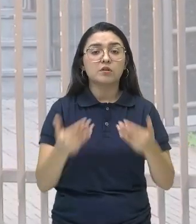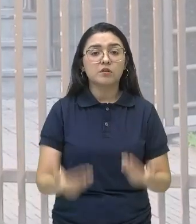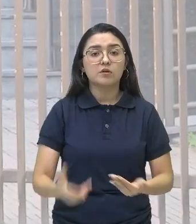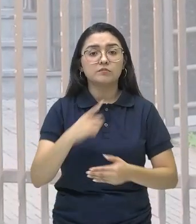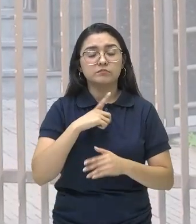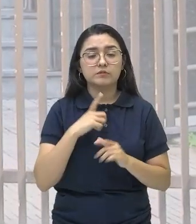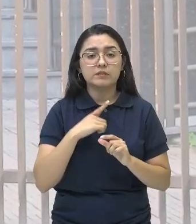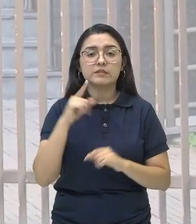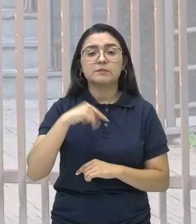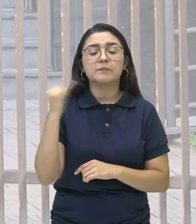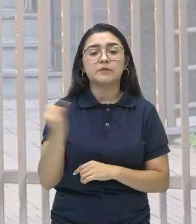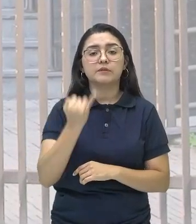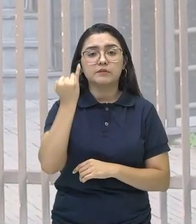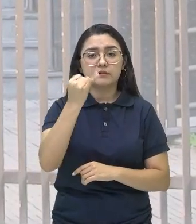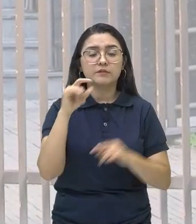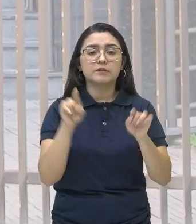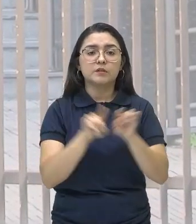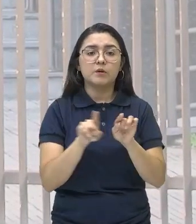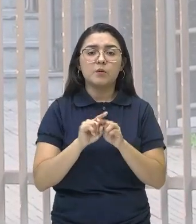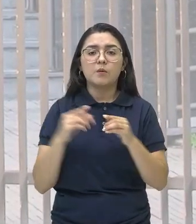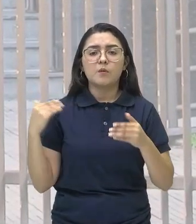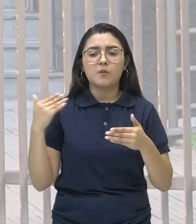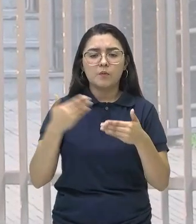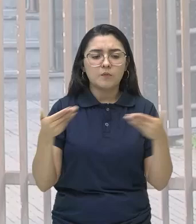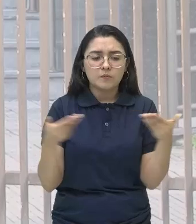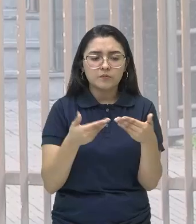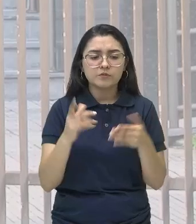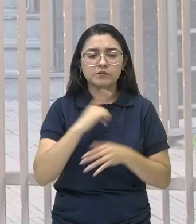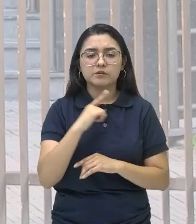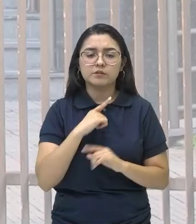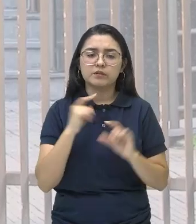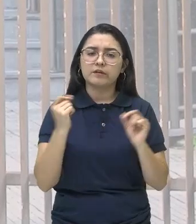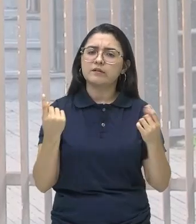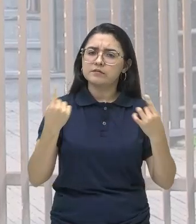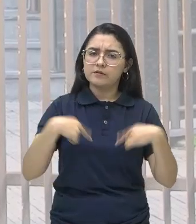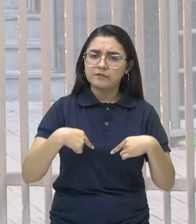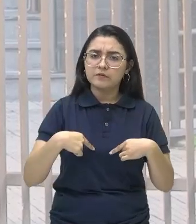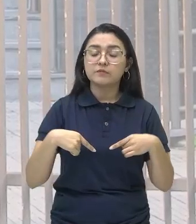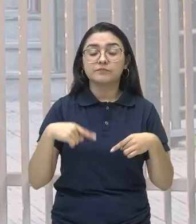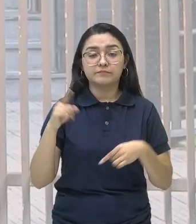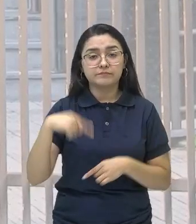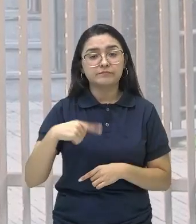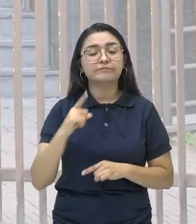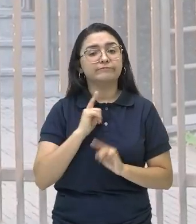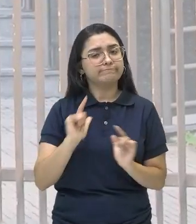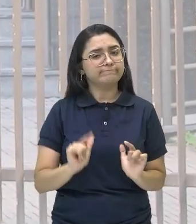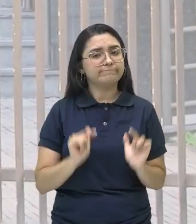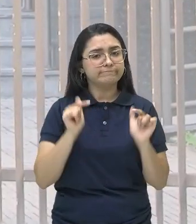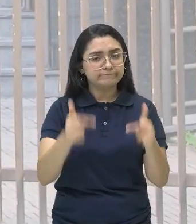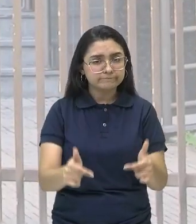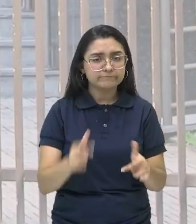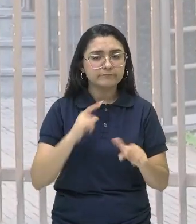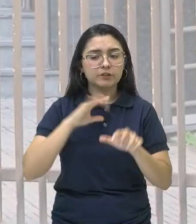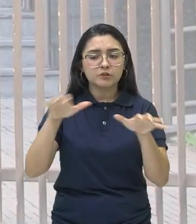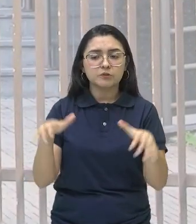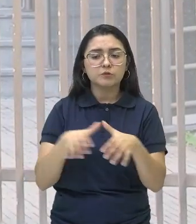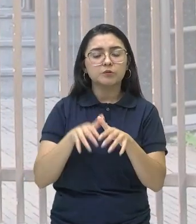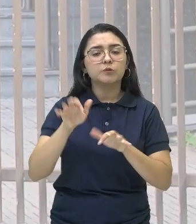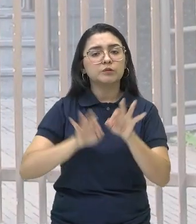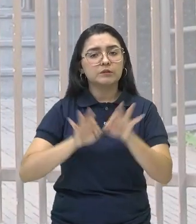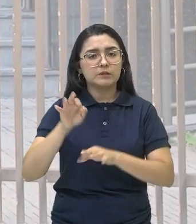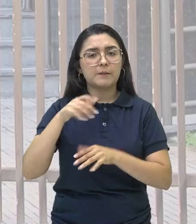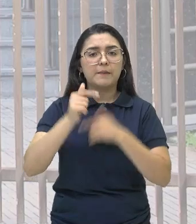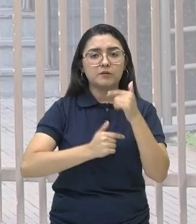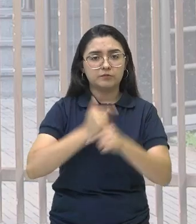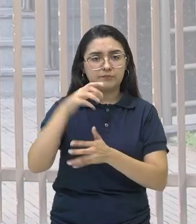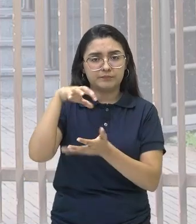desta importância, atualmente existem desafios que são enfrentados por esta organização